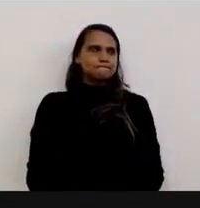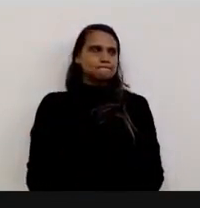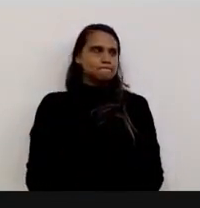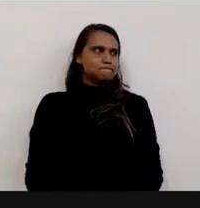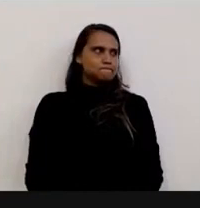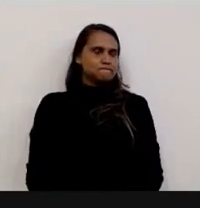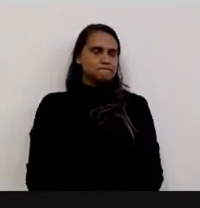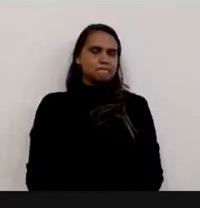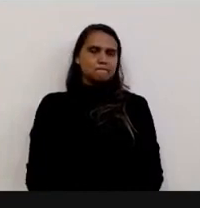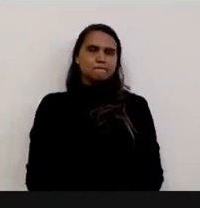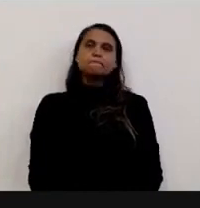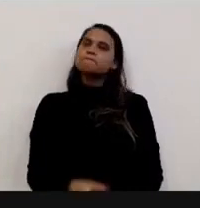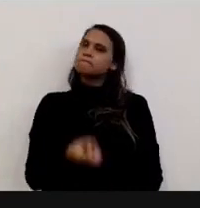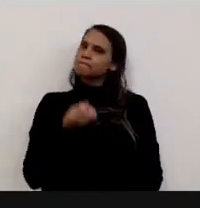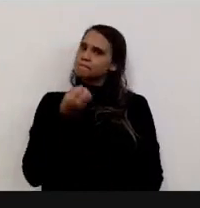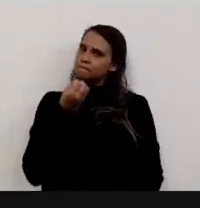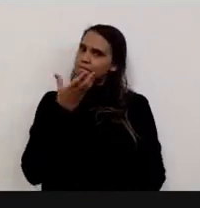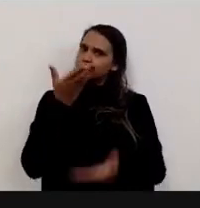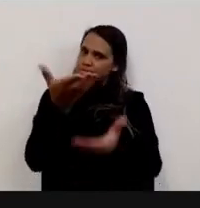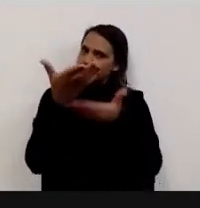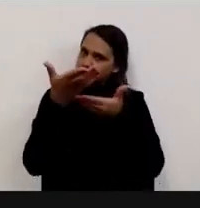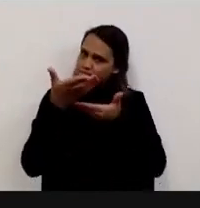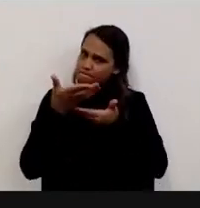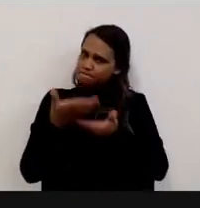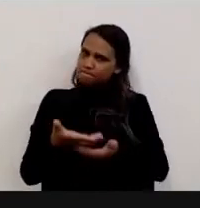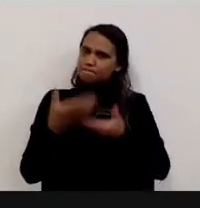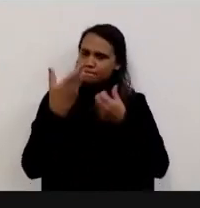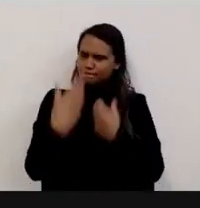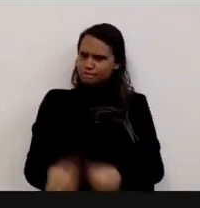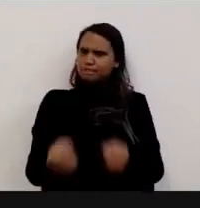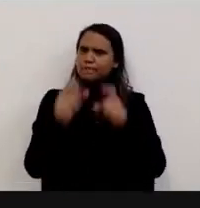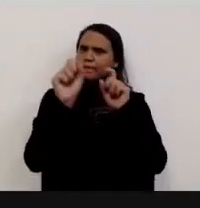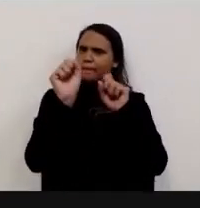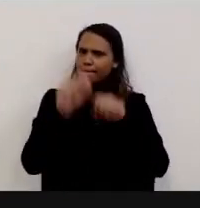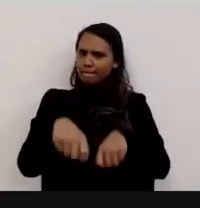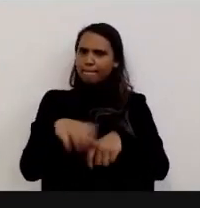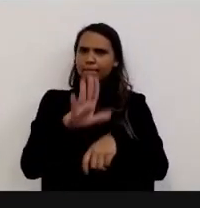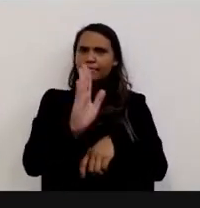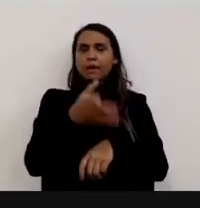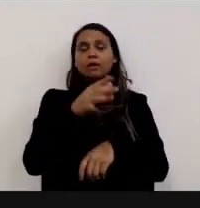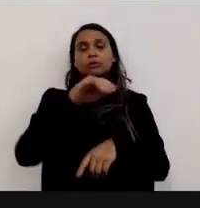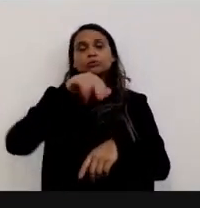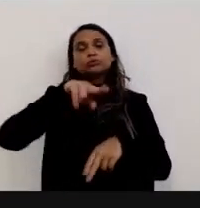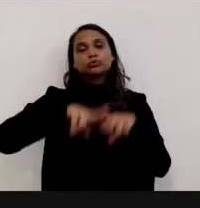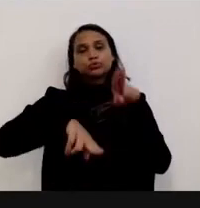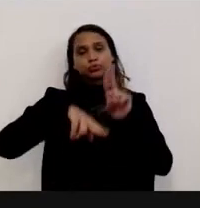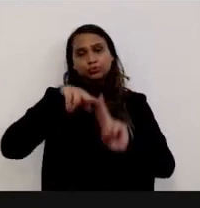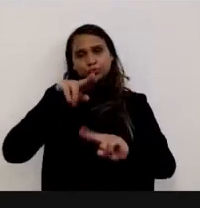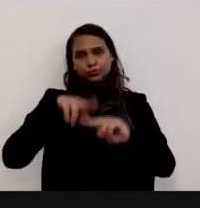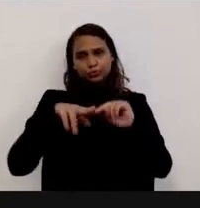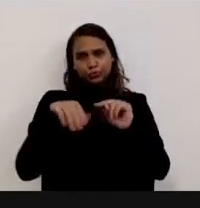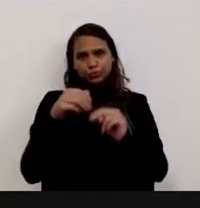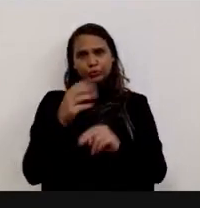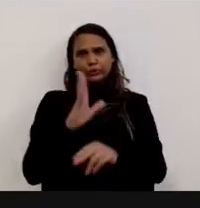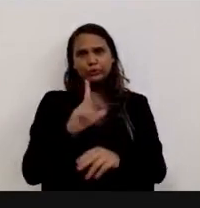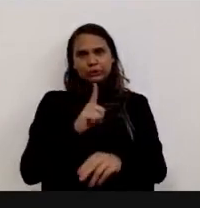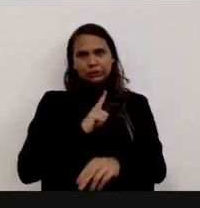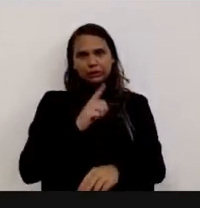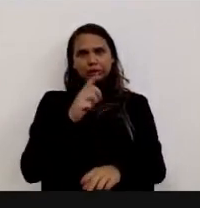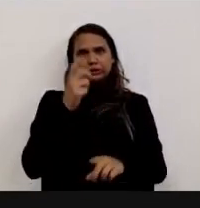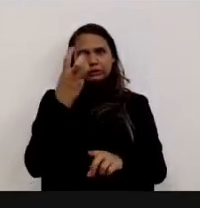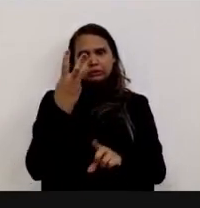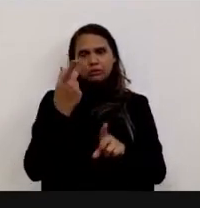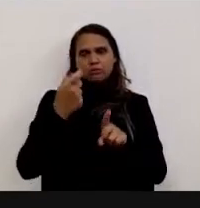novidade, né? Foi muito bem recebida a novidade, né? A gente implementou em junho, então a gente tem aí 3 meses e pouco